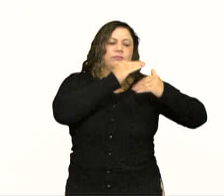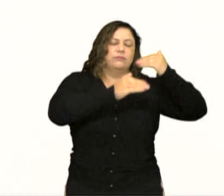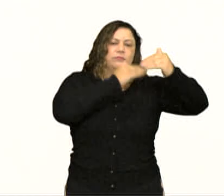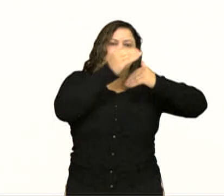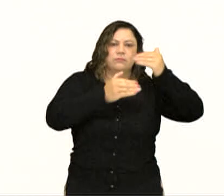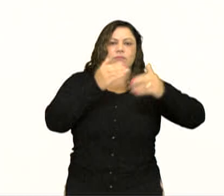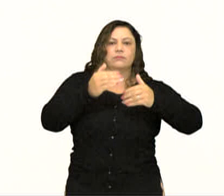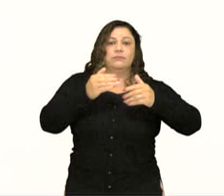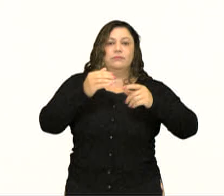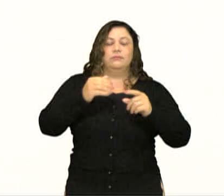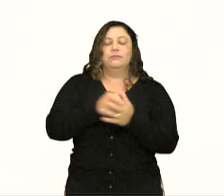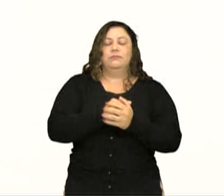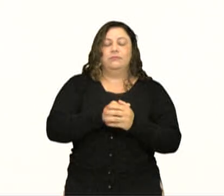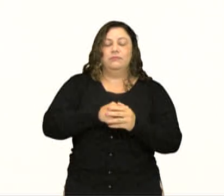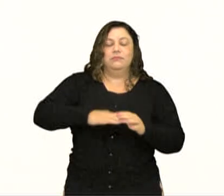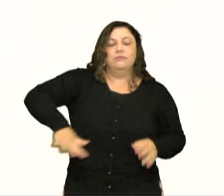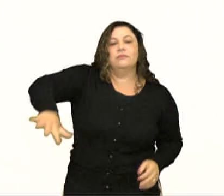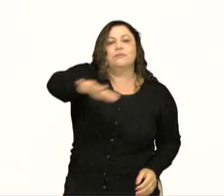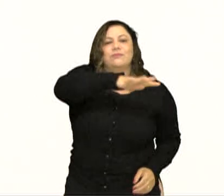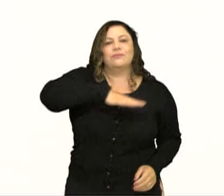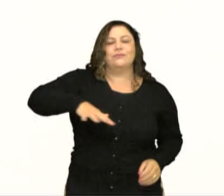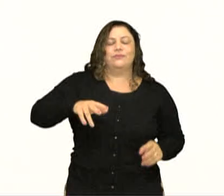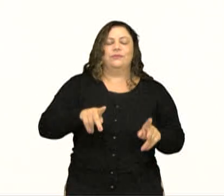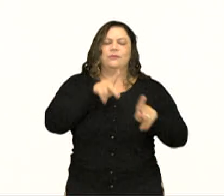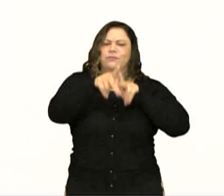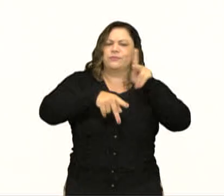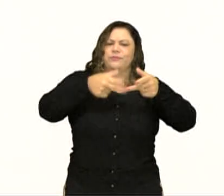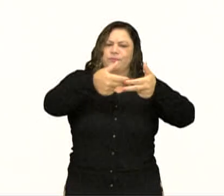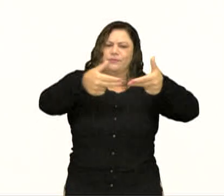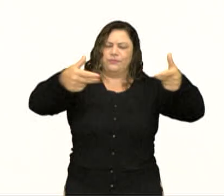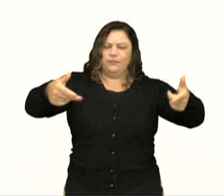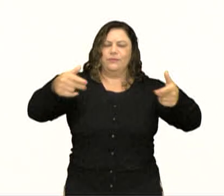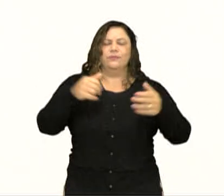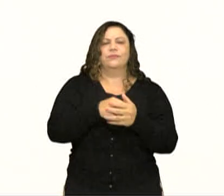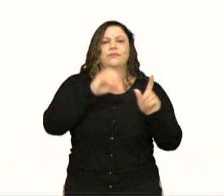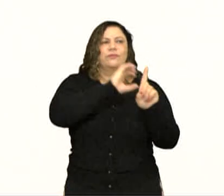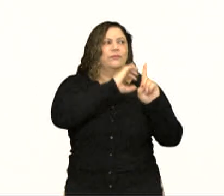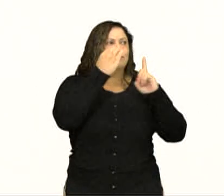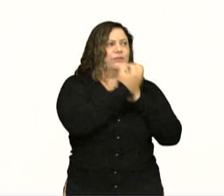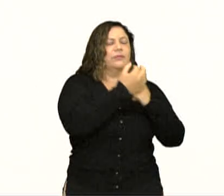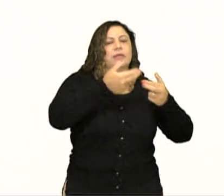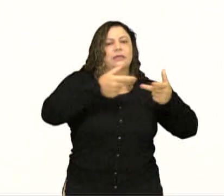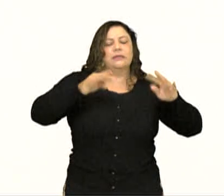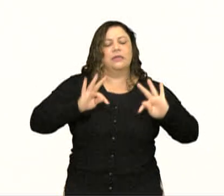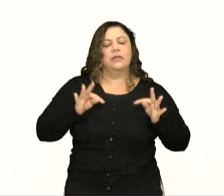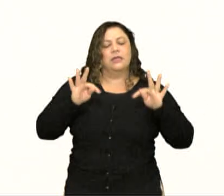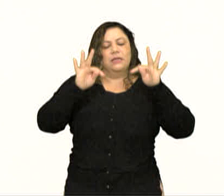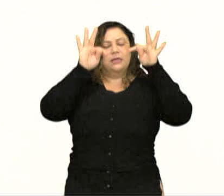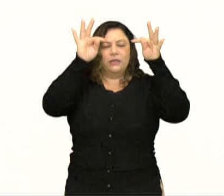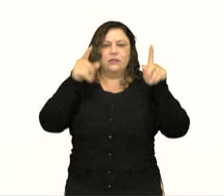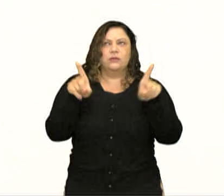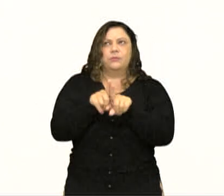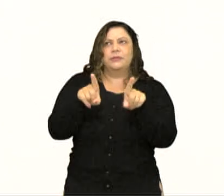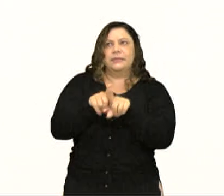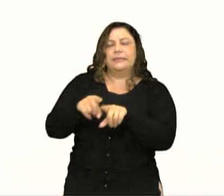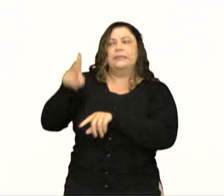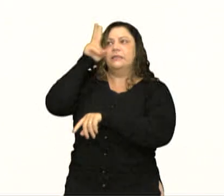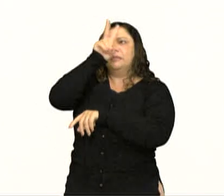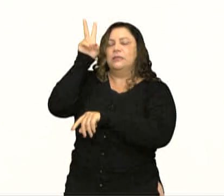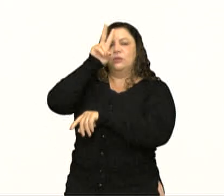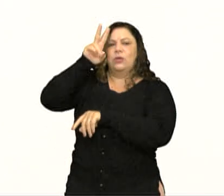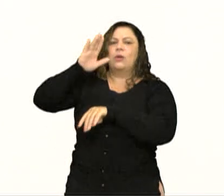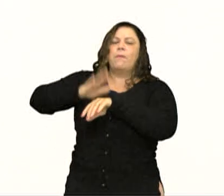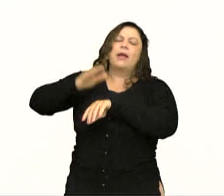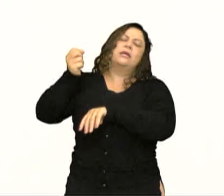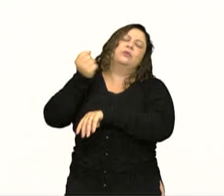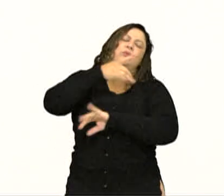da civilização e da tecnologia. Então se eu pensar em termos históricos, mais do que pensar só no Brasil, mas